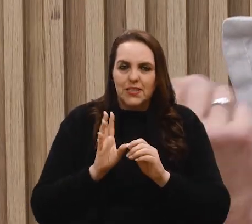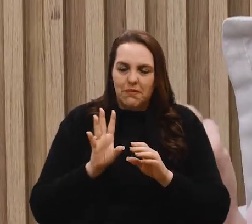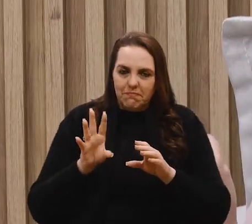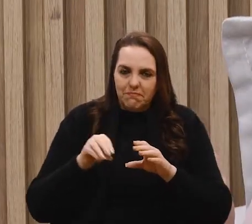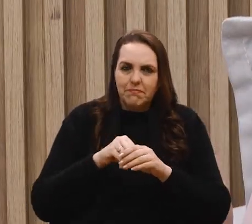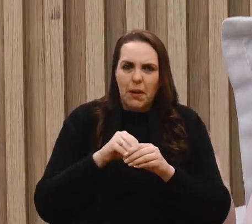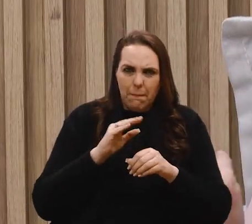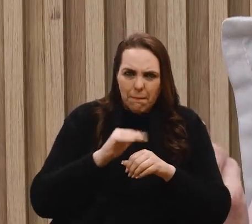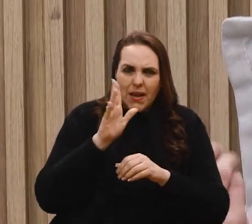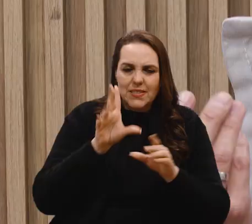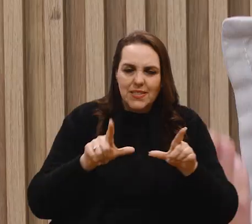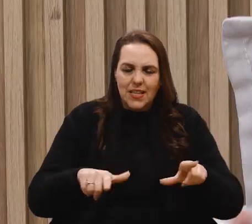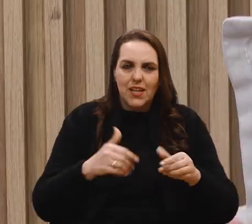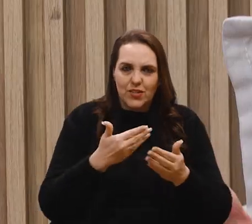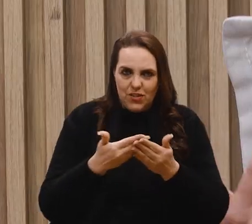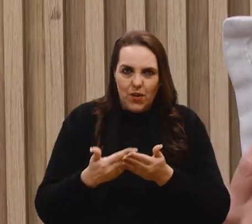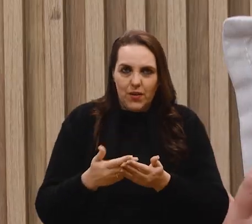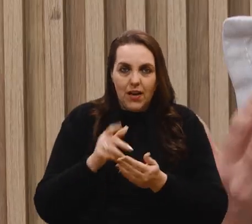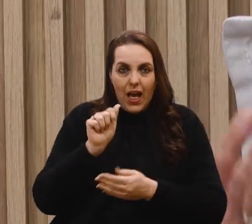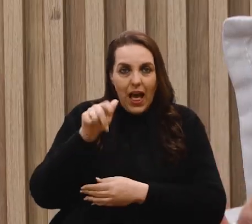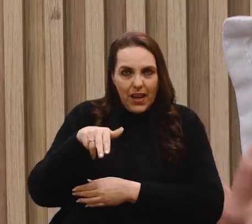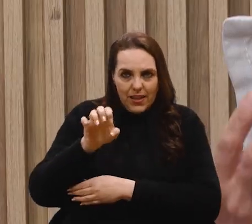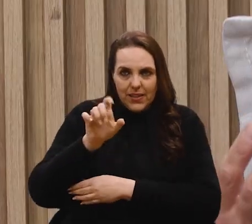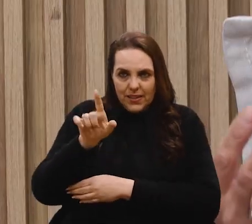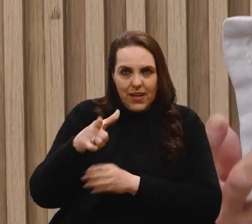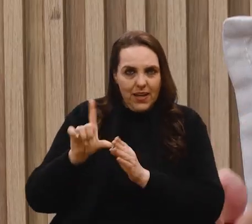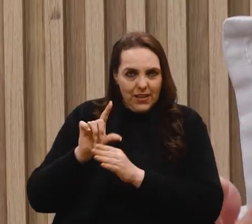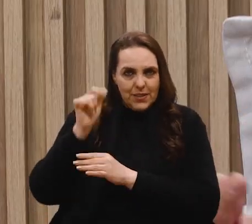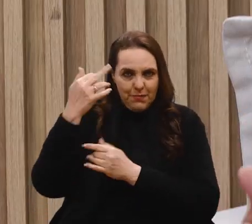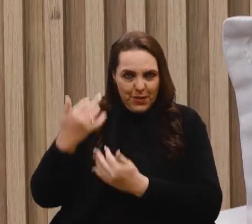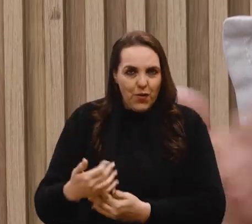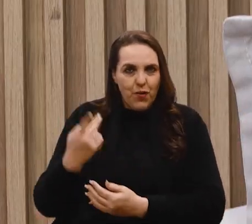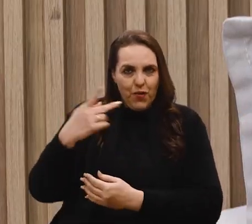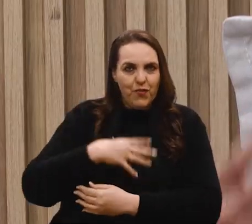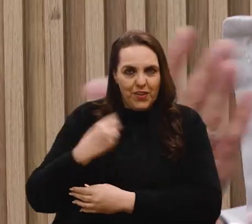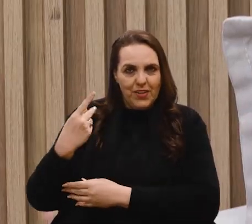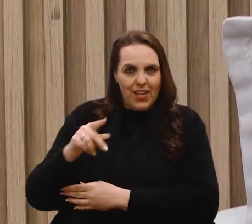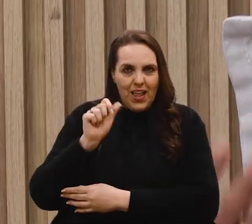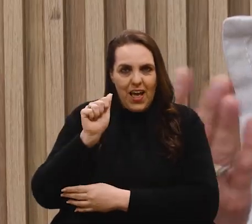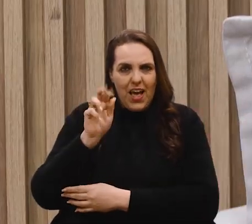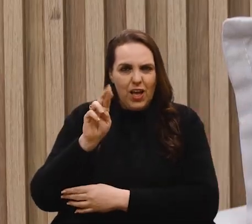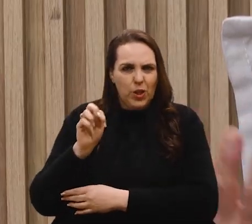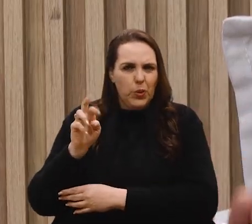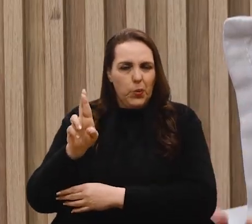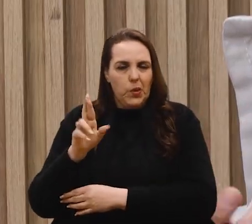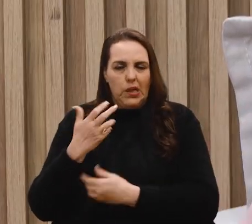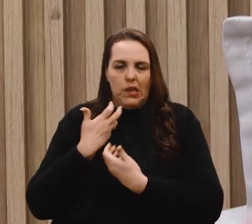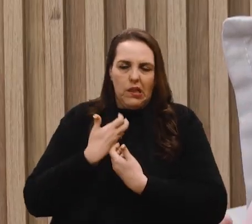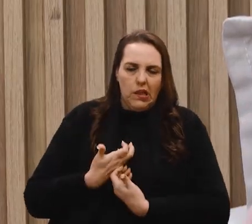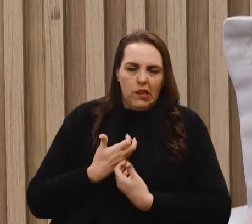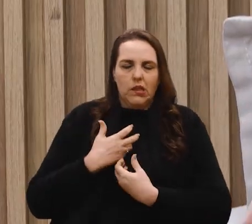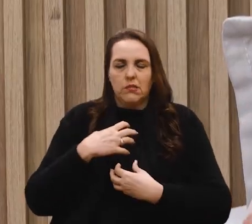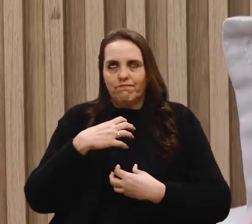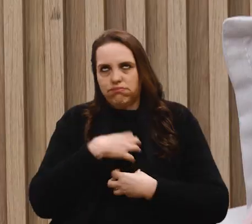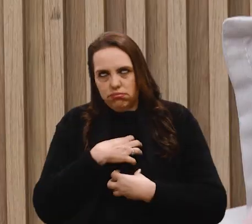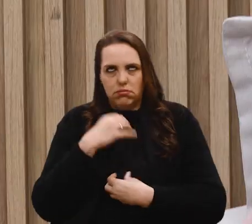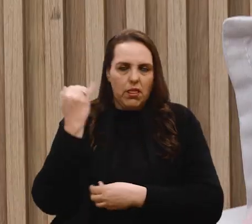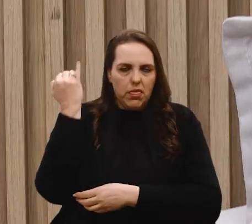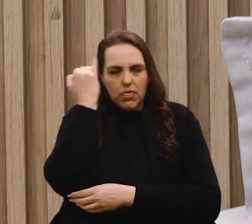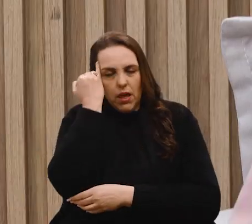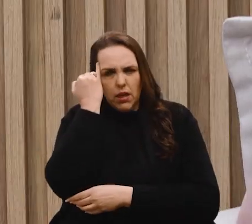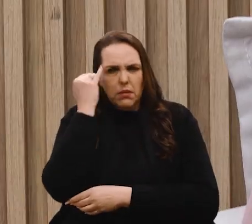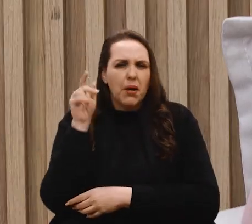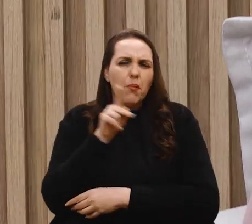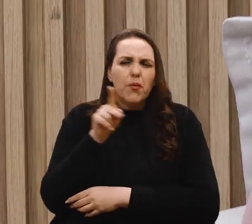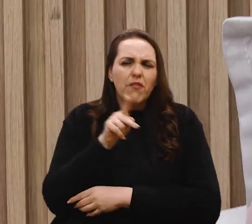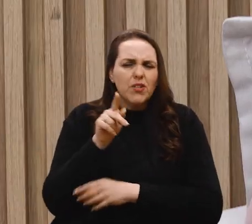porque a Aline comentou sobre o Arthur, né? Então ele cansa, ele se entendia, Mas será que o professor não